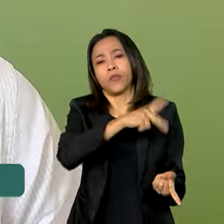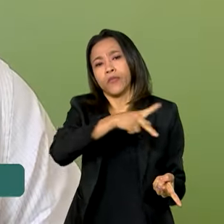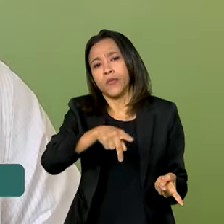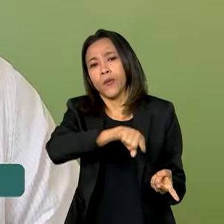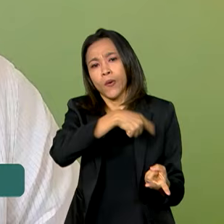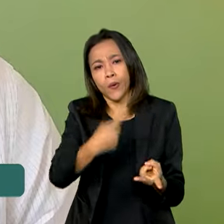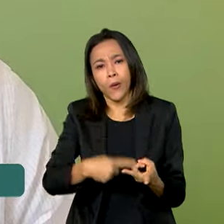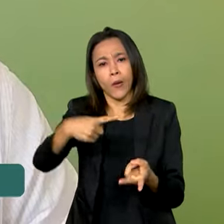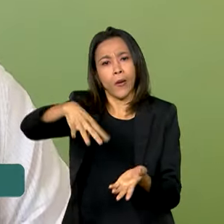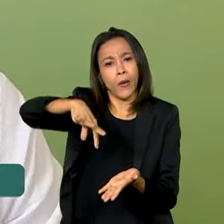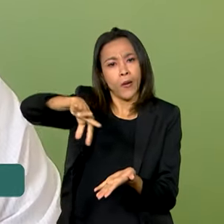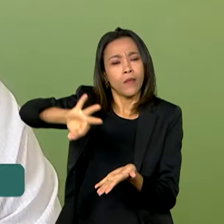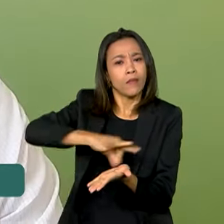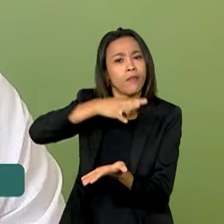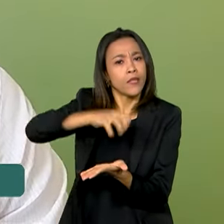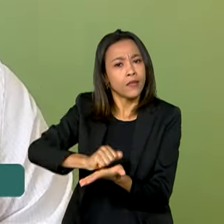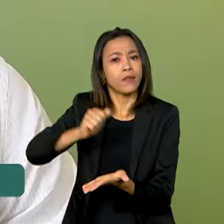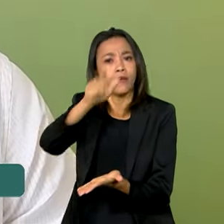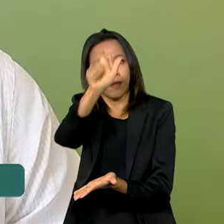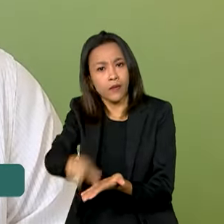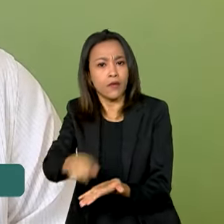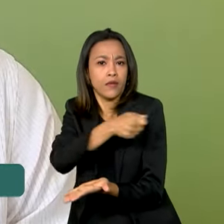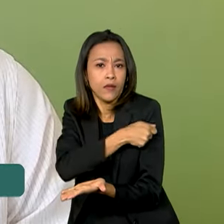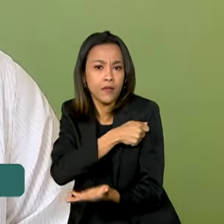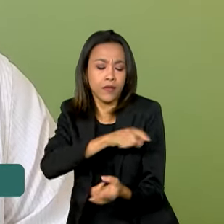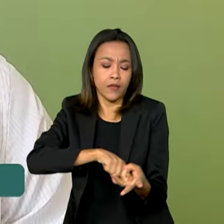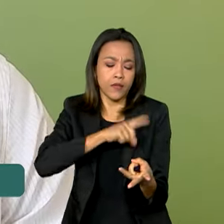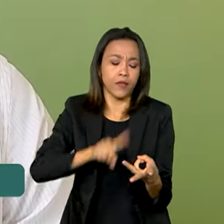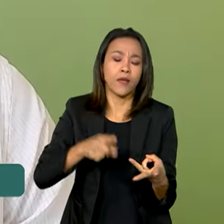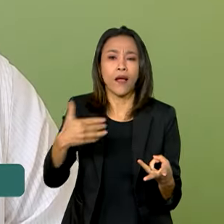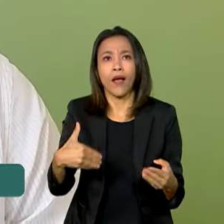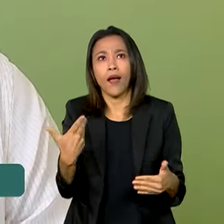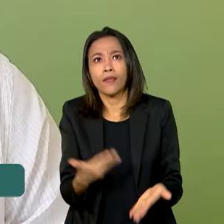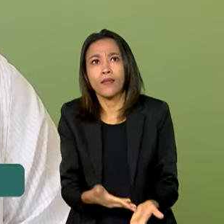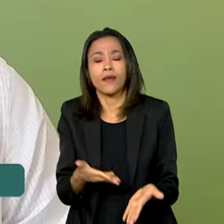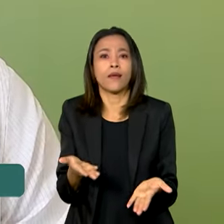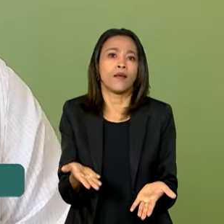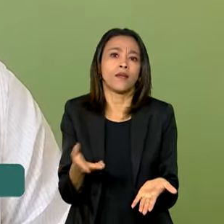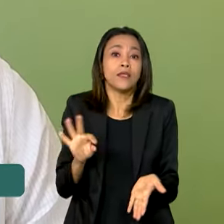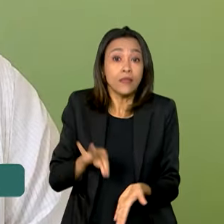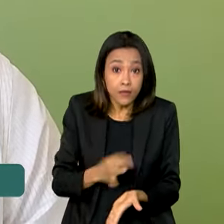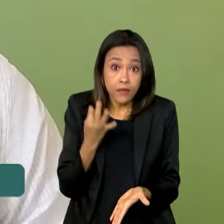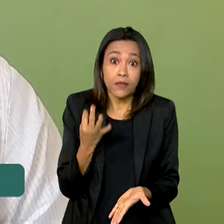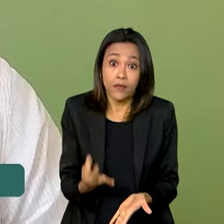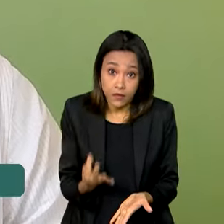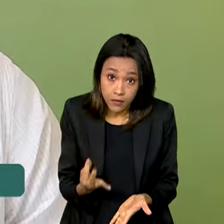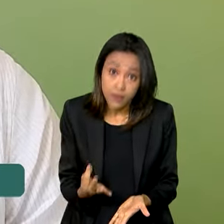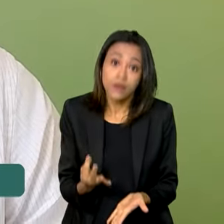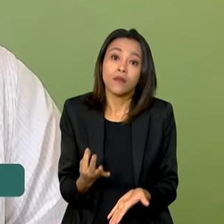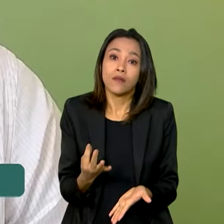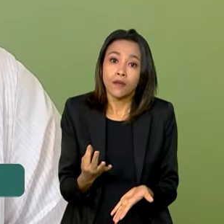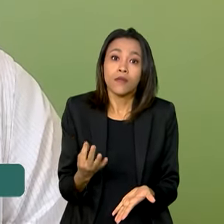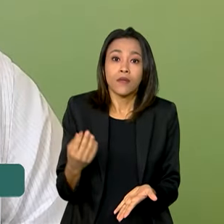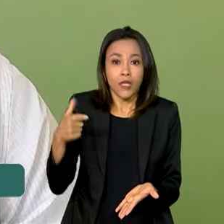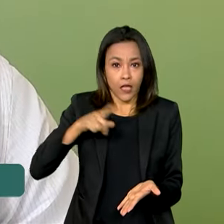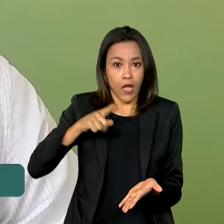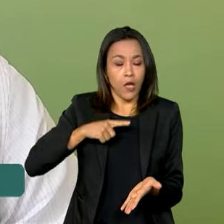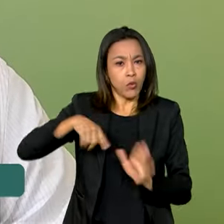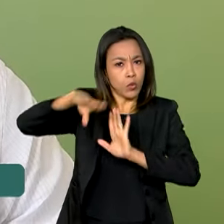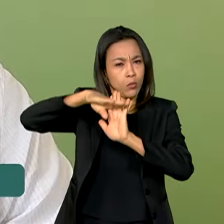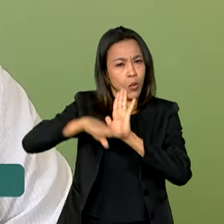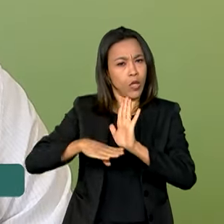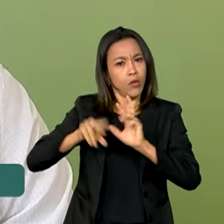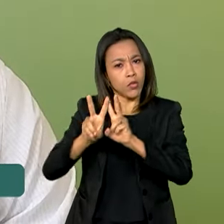para matrícula de estudantes, ou até mesmo processo de inscrição no Trilhas de Futuro, que é o nosso maior programa de